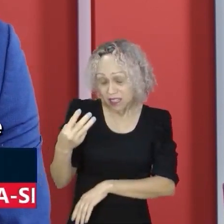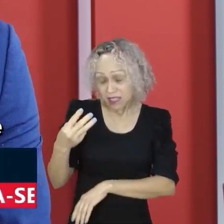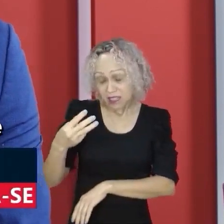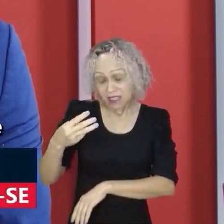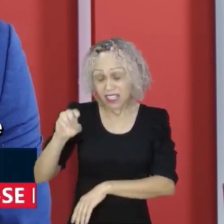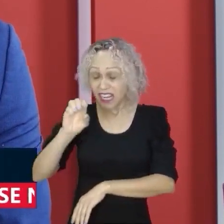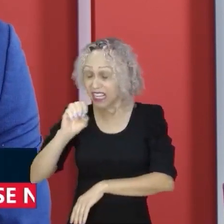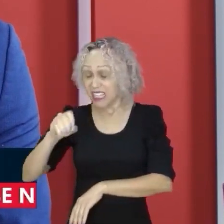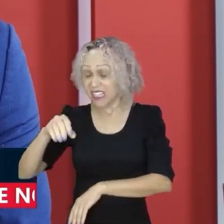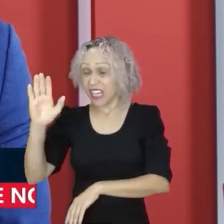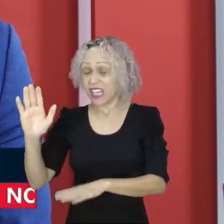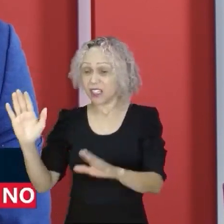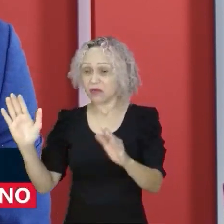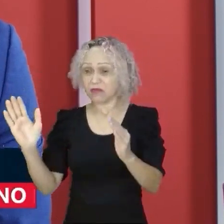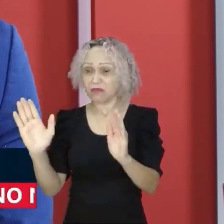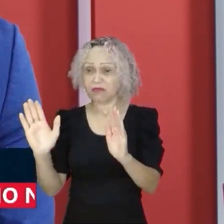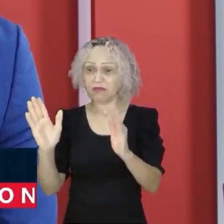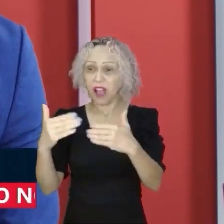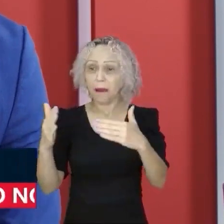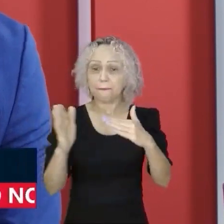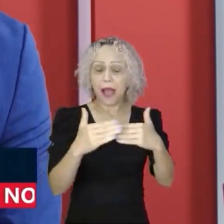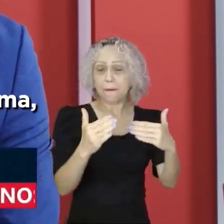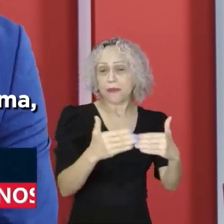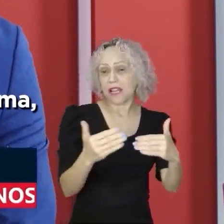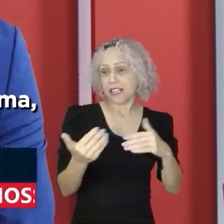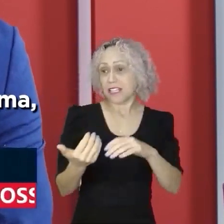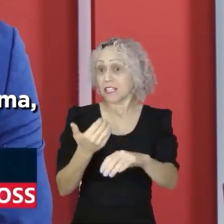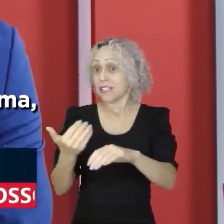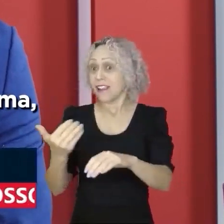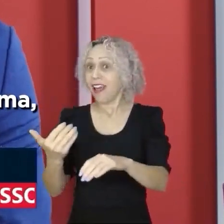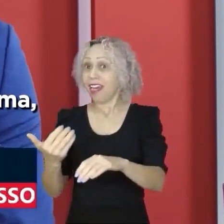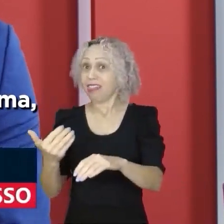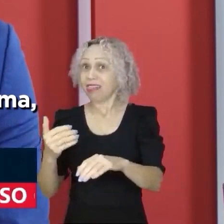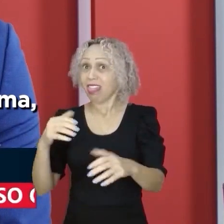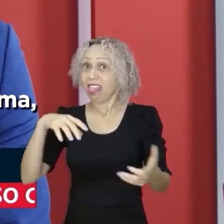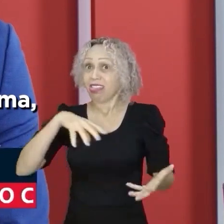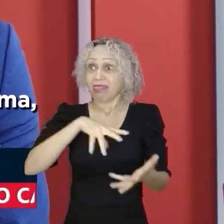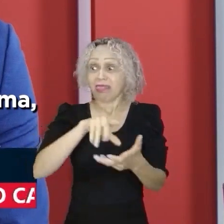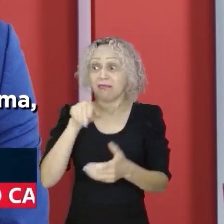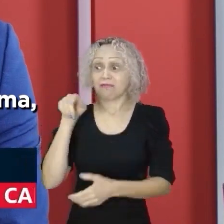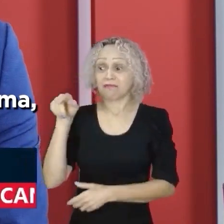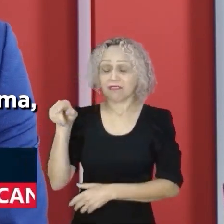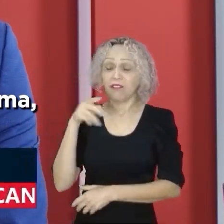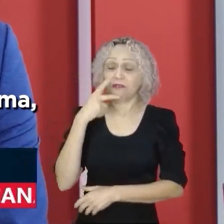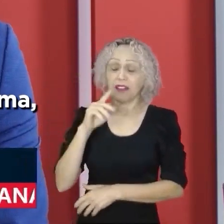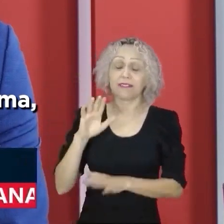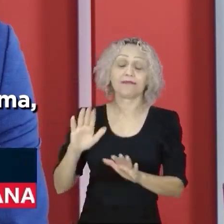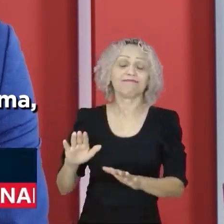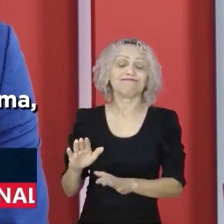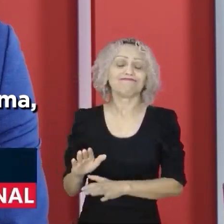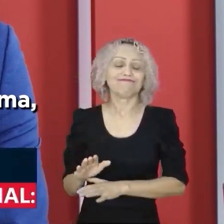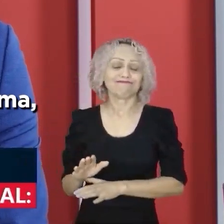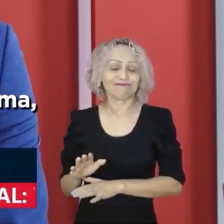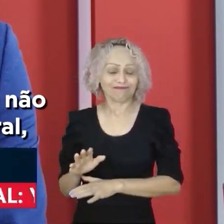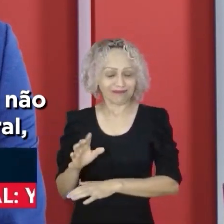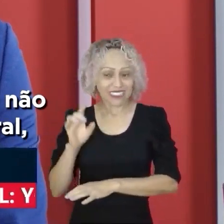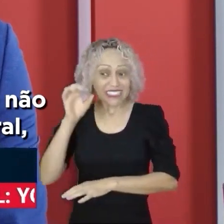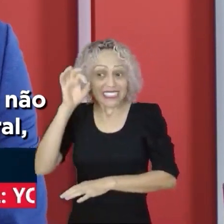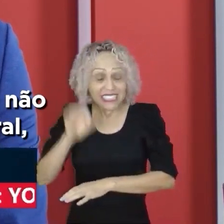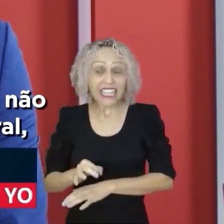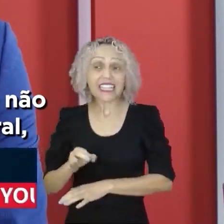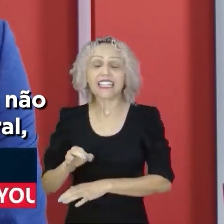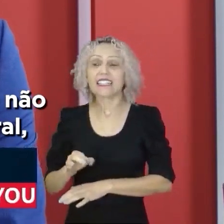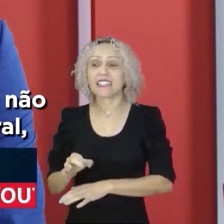disse que provavelmente é o maior fechamento de estradas do mundo. E parte disso sem dúvida alguma, causado pelo fato de que o